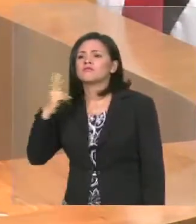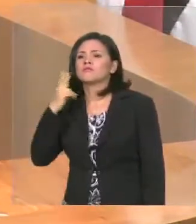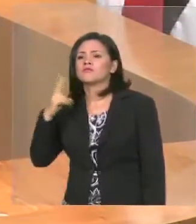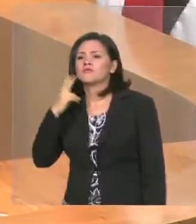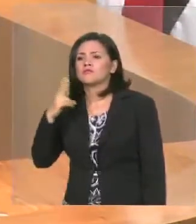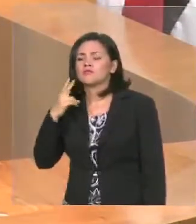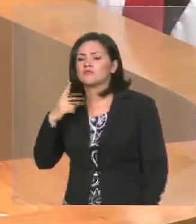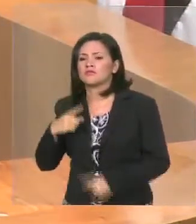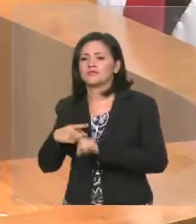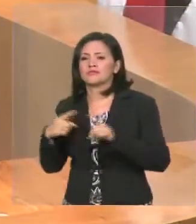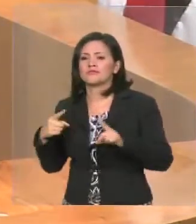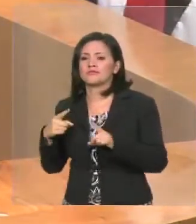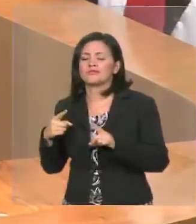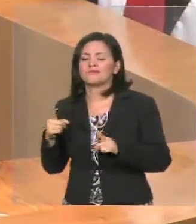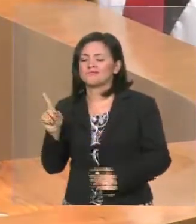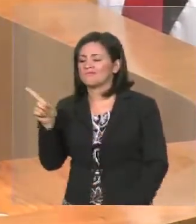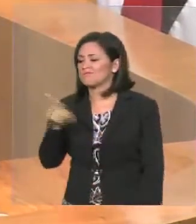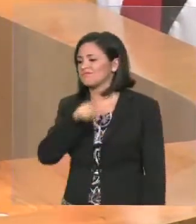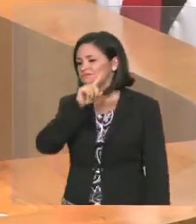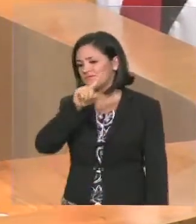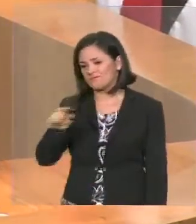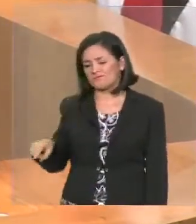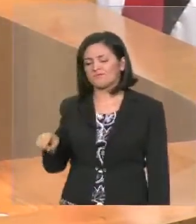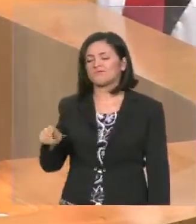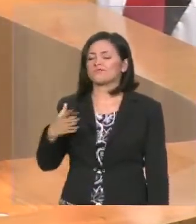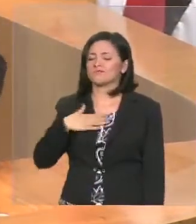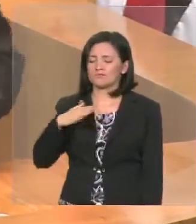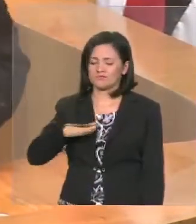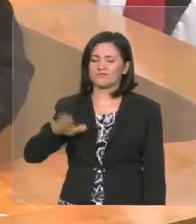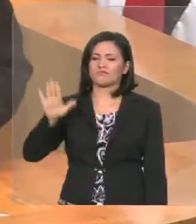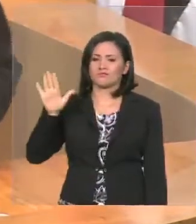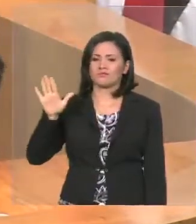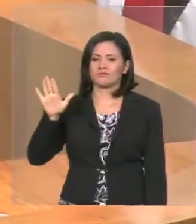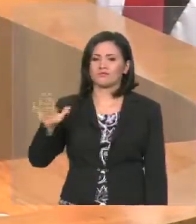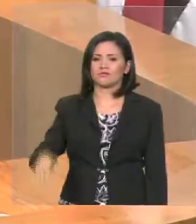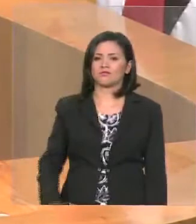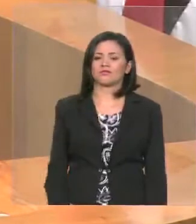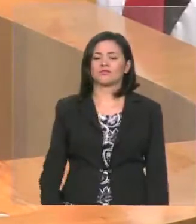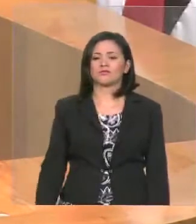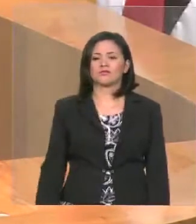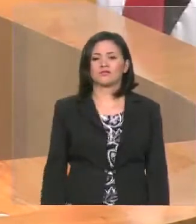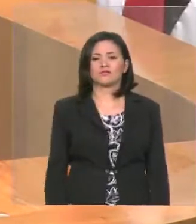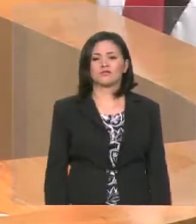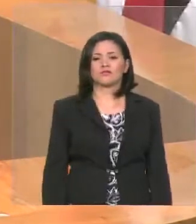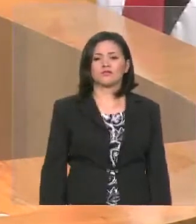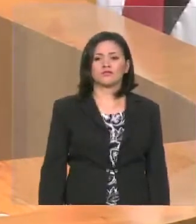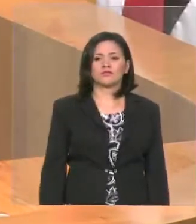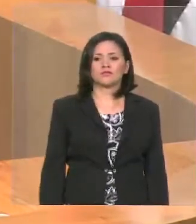do processo. E vejam só, senhoras e senhores, caro amigo